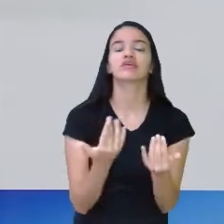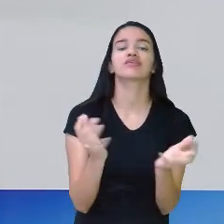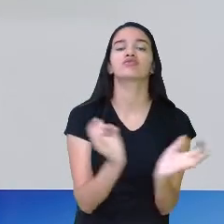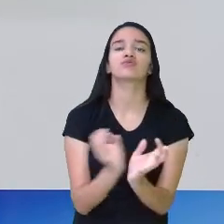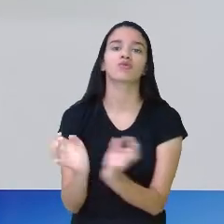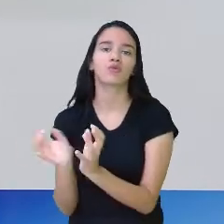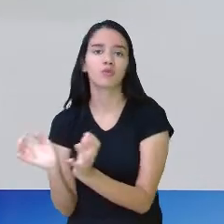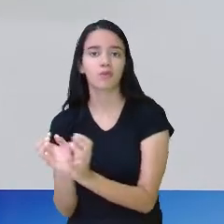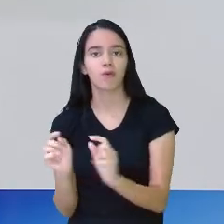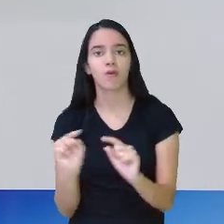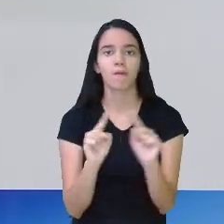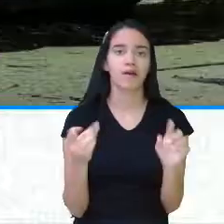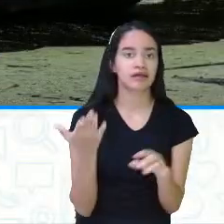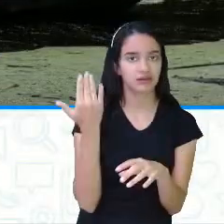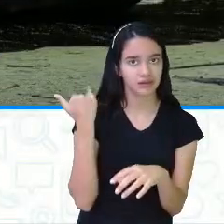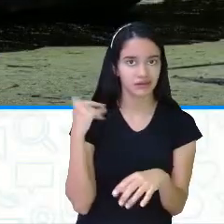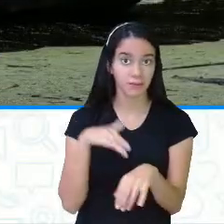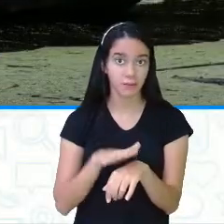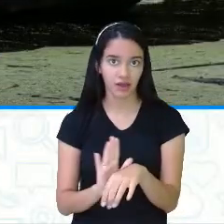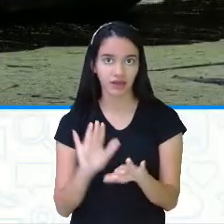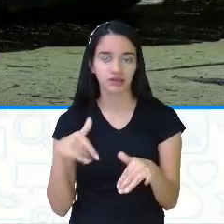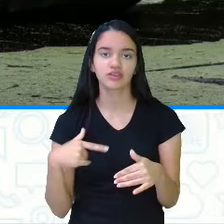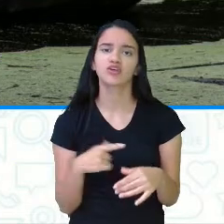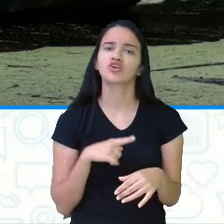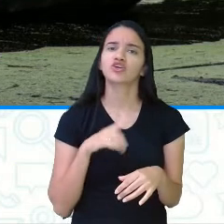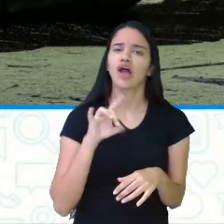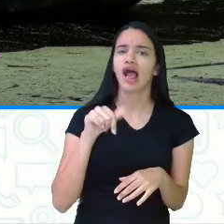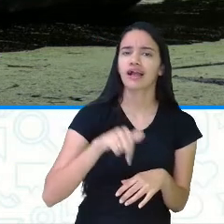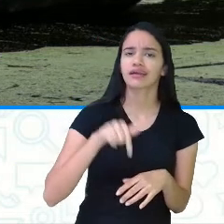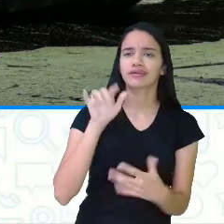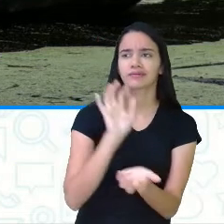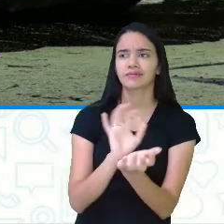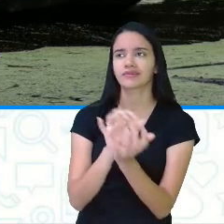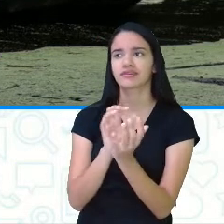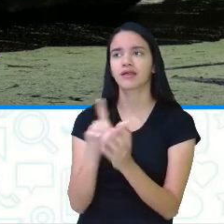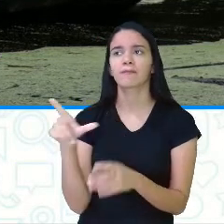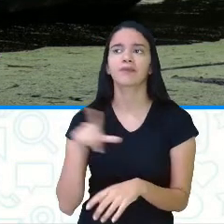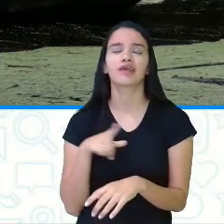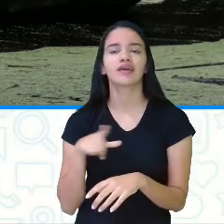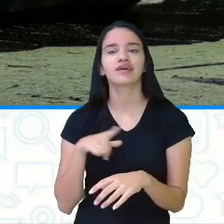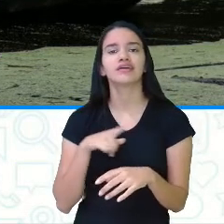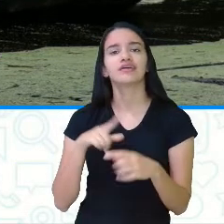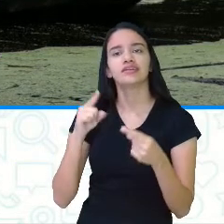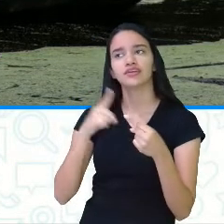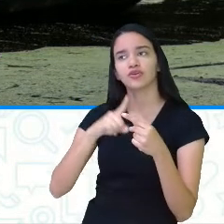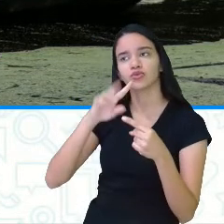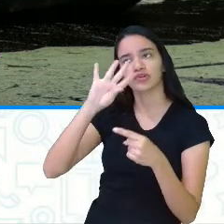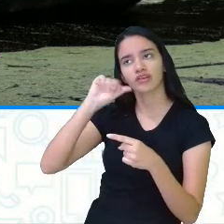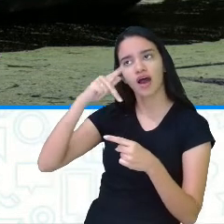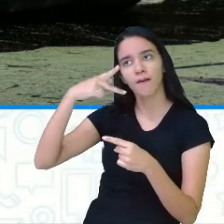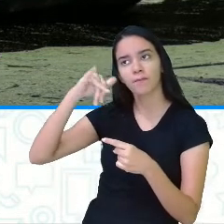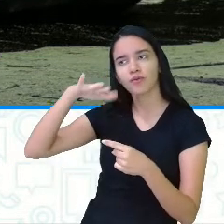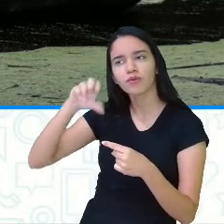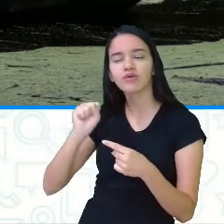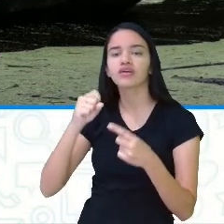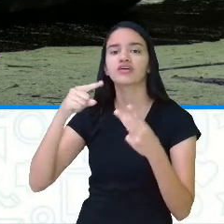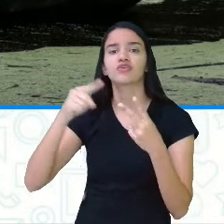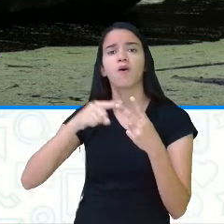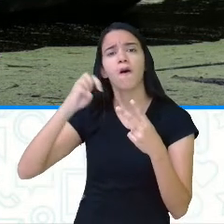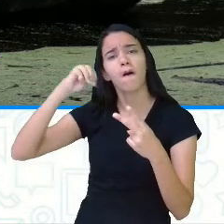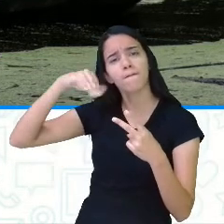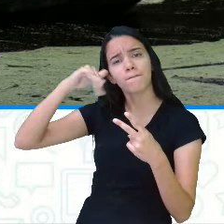ainda, mas antes eram bem mais, ó. A gente tinha só aqui em Pernambuco, a gente tinha os tapuias, os macrogês e